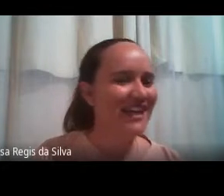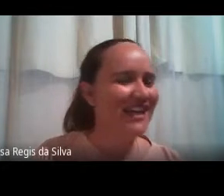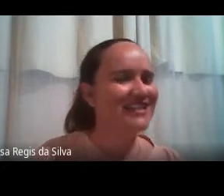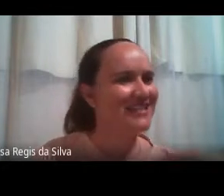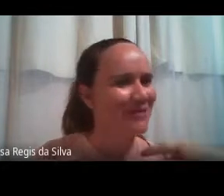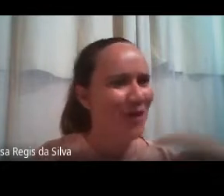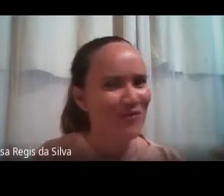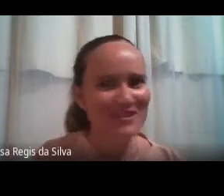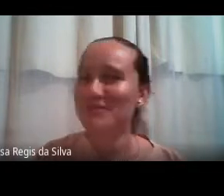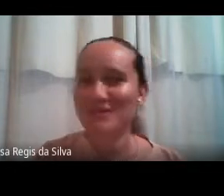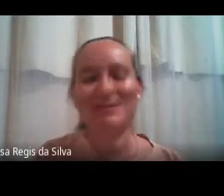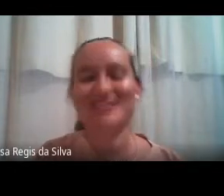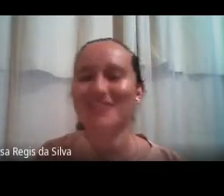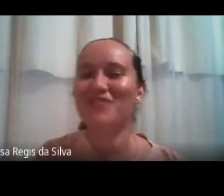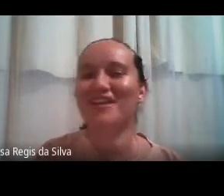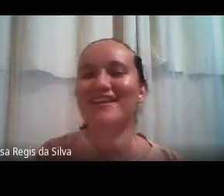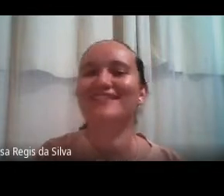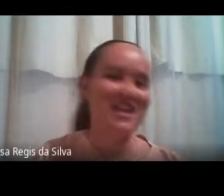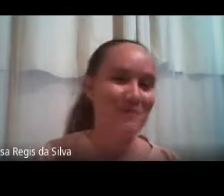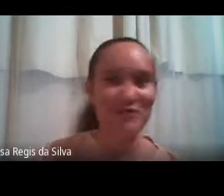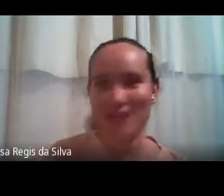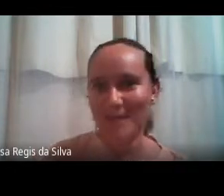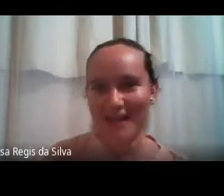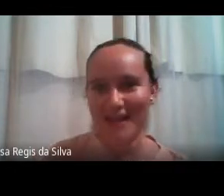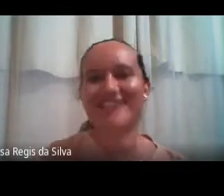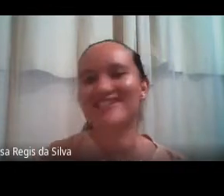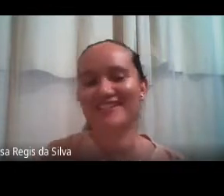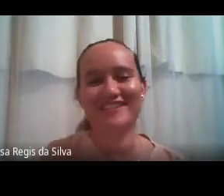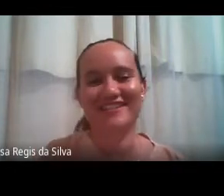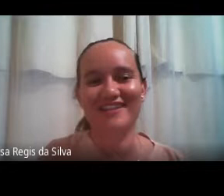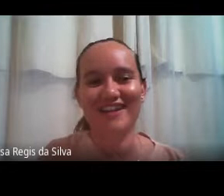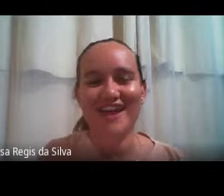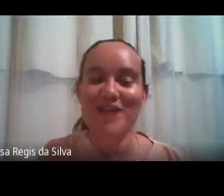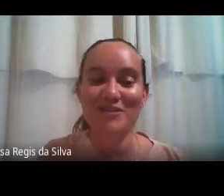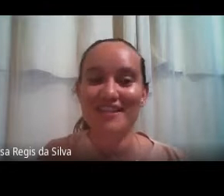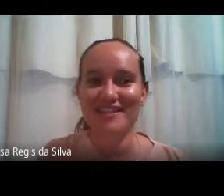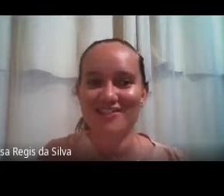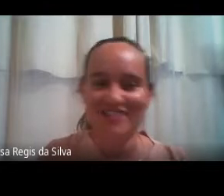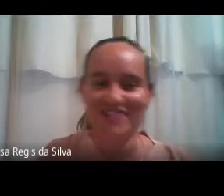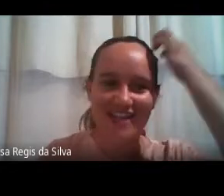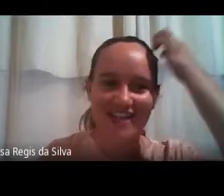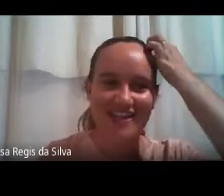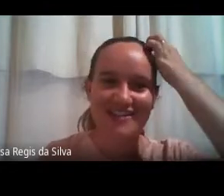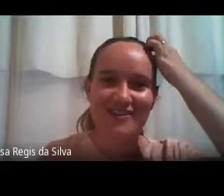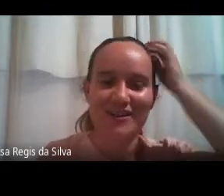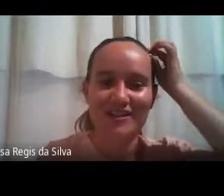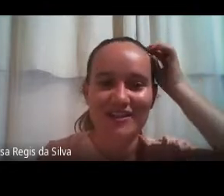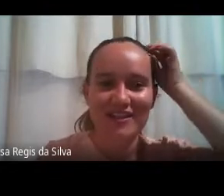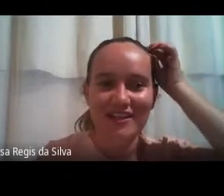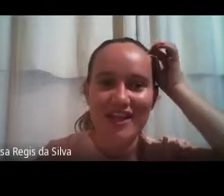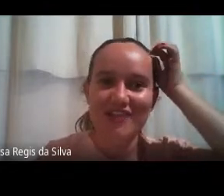ali, você sabe como fazer, mas não sabe o que significa. E aí depois você aprende e é muito interessante, né, essa questão.